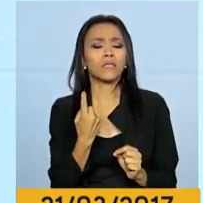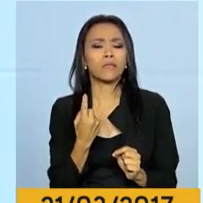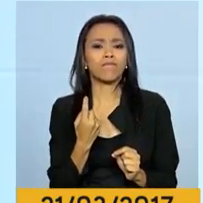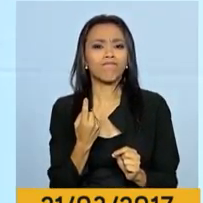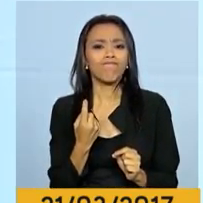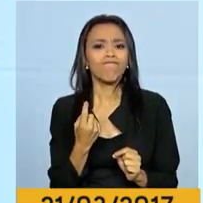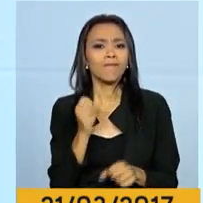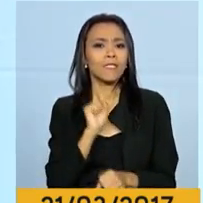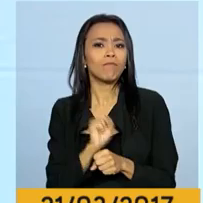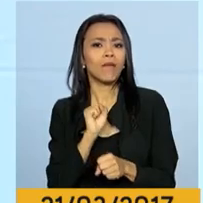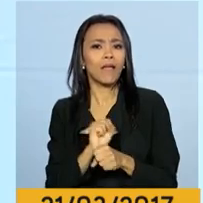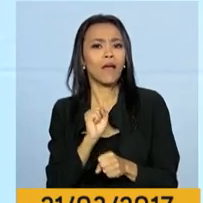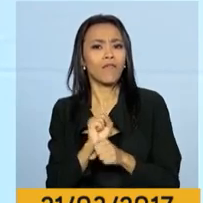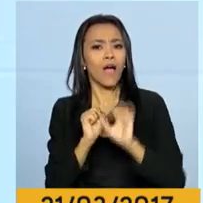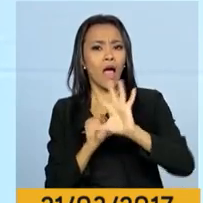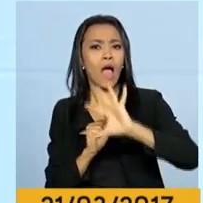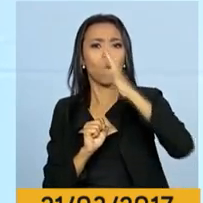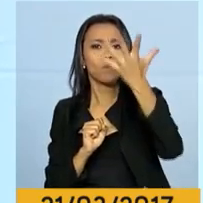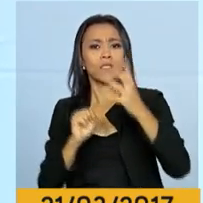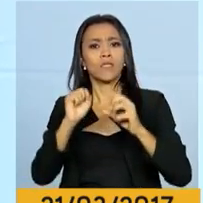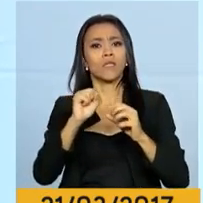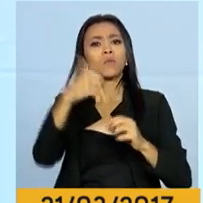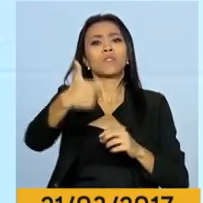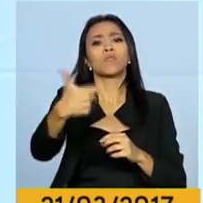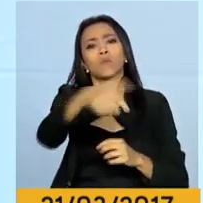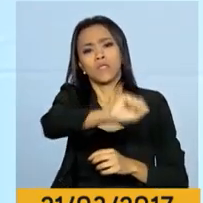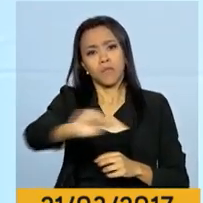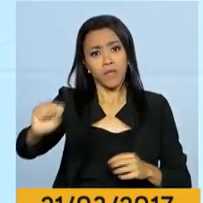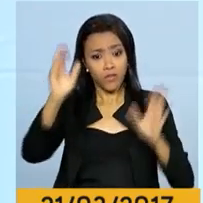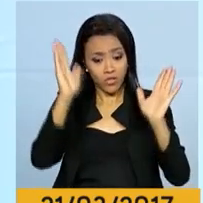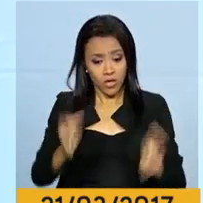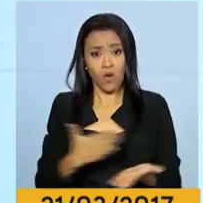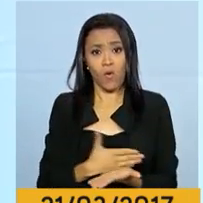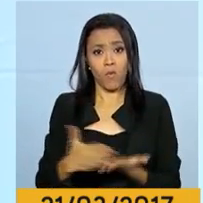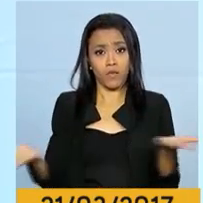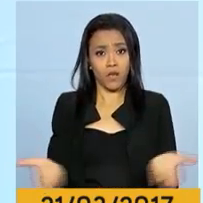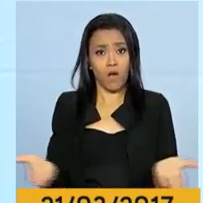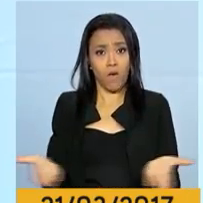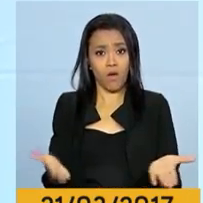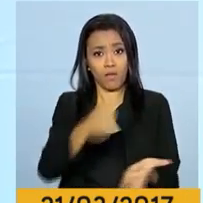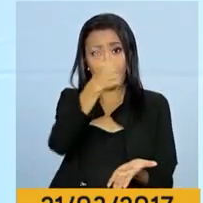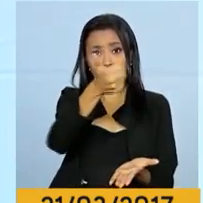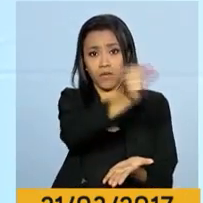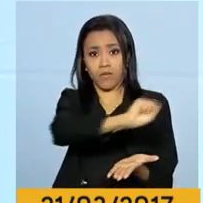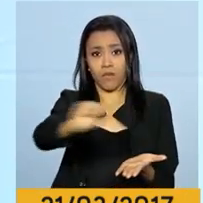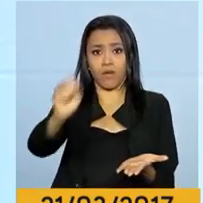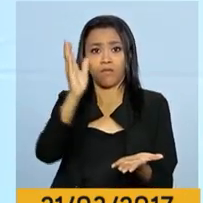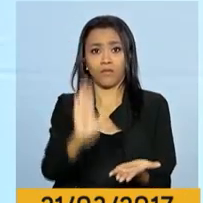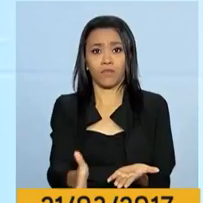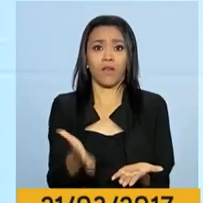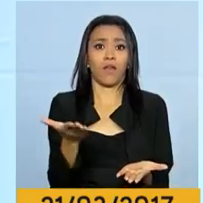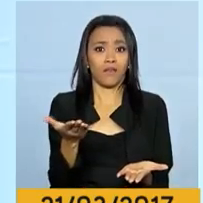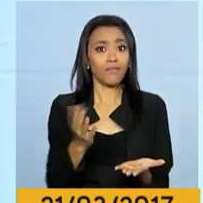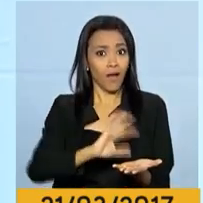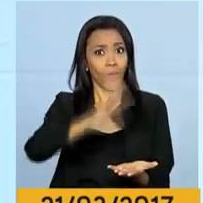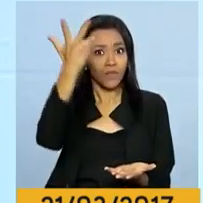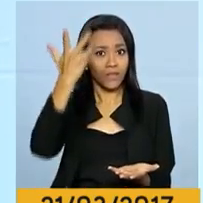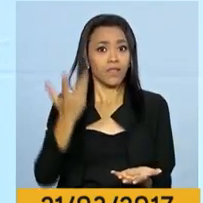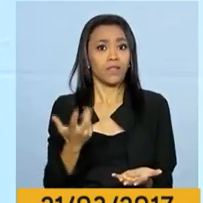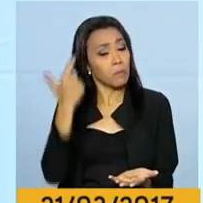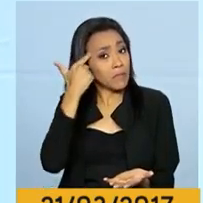a acontecer no semestre que vem, pelo menos, já começou a acontecer agora, modestamente, não é?